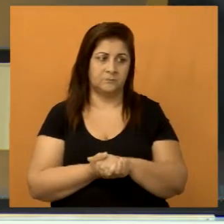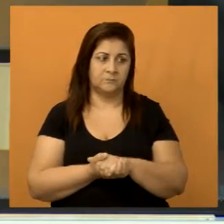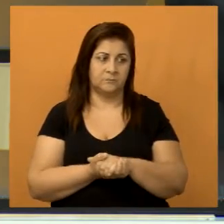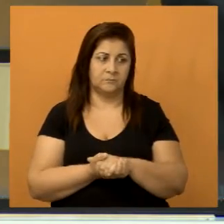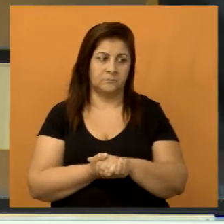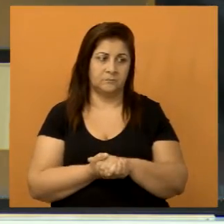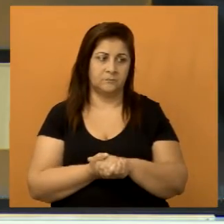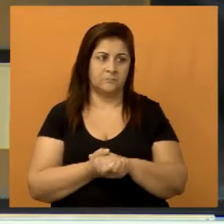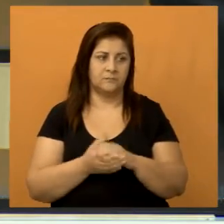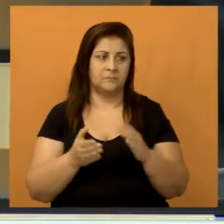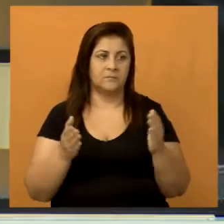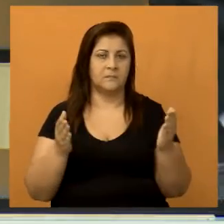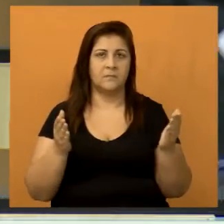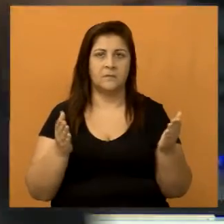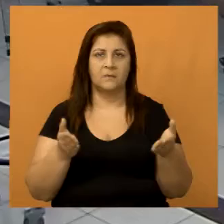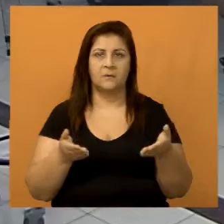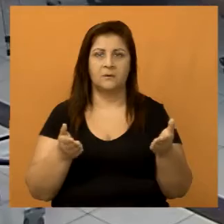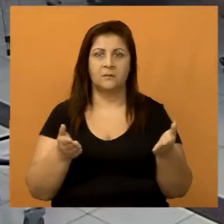na data de hoje.